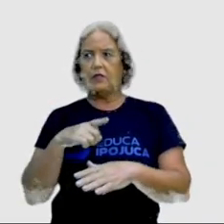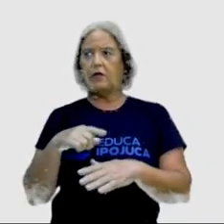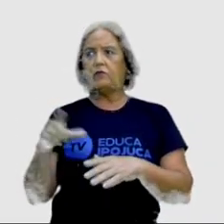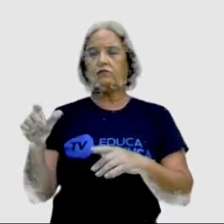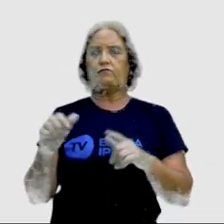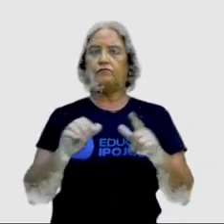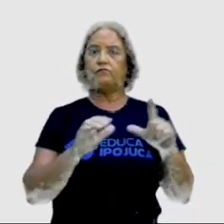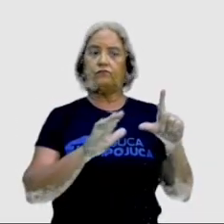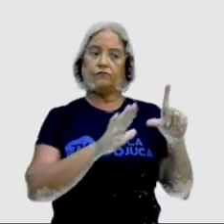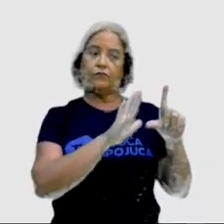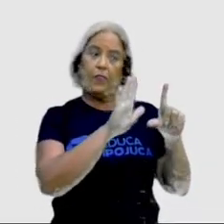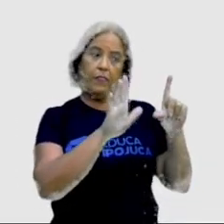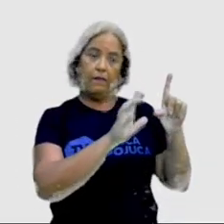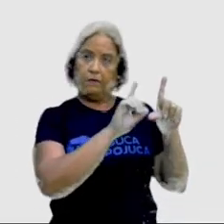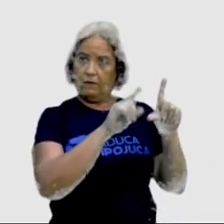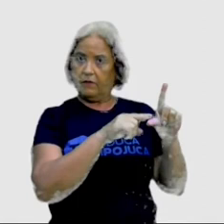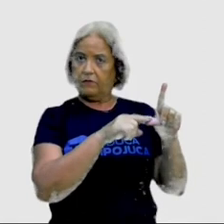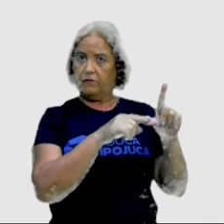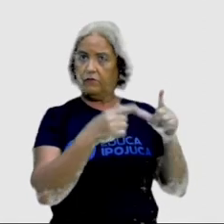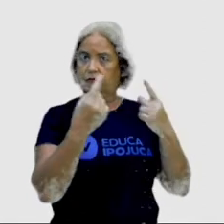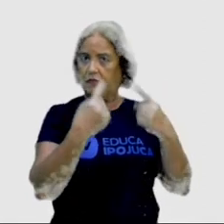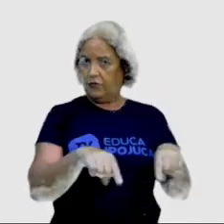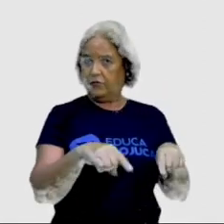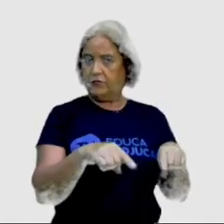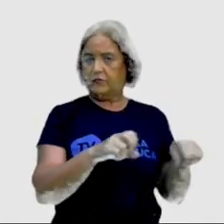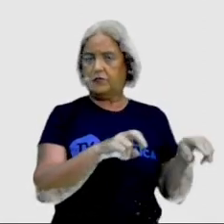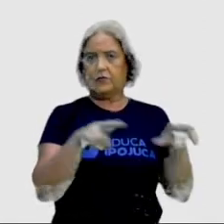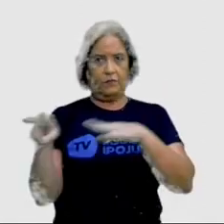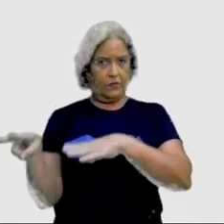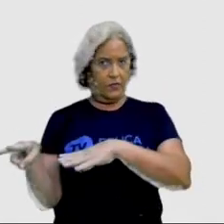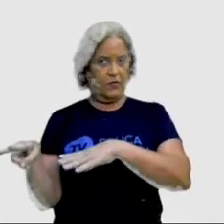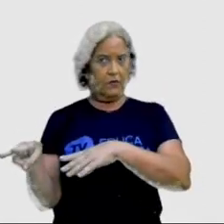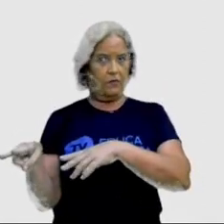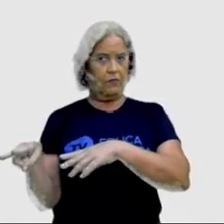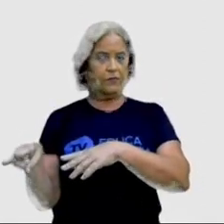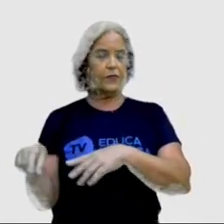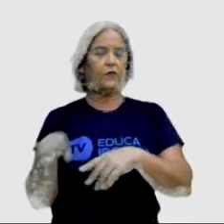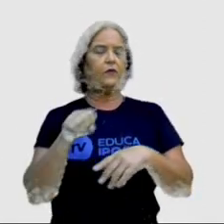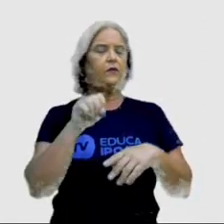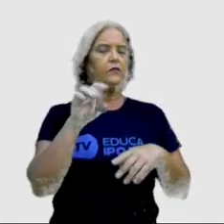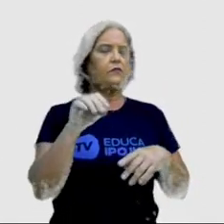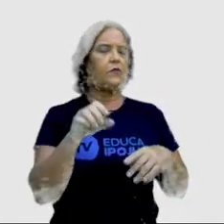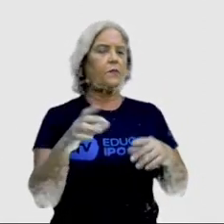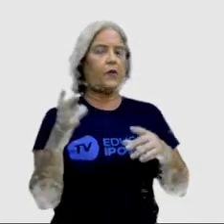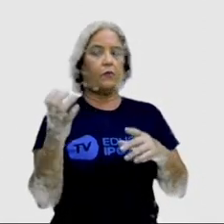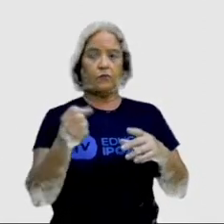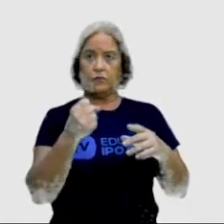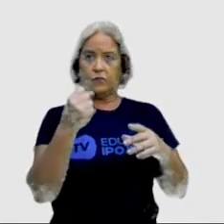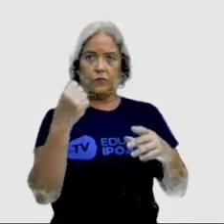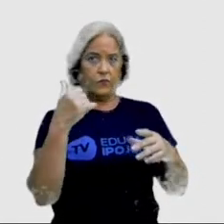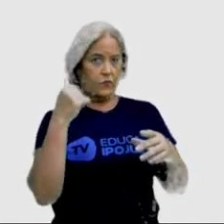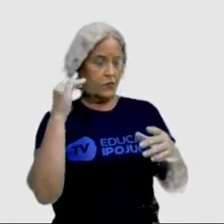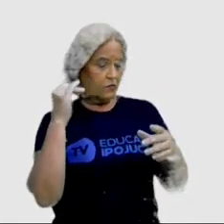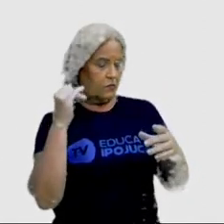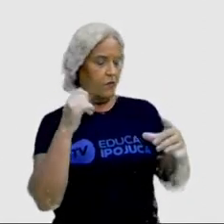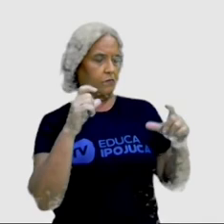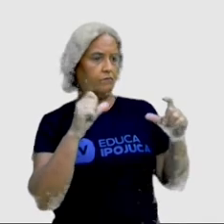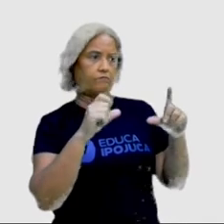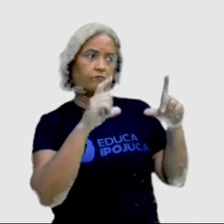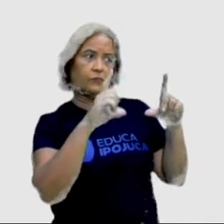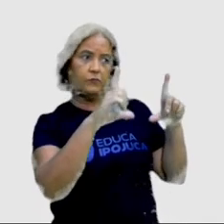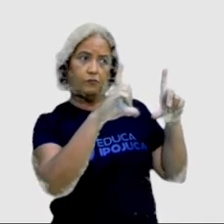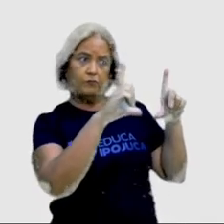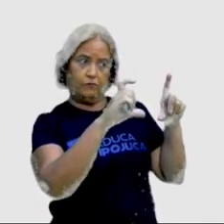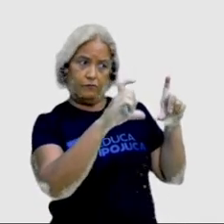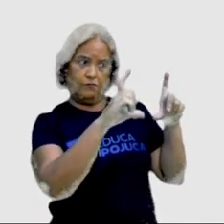semanal, que você já está acostumado. É só você pegar aí o seu celular, apontar para a tela da sua TV